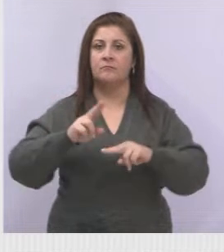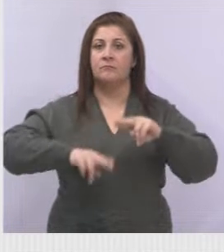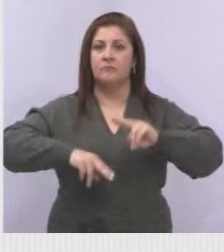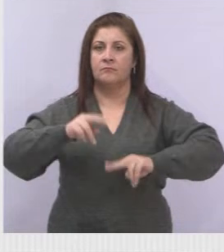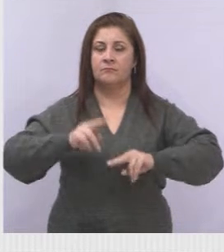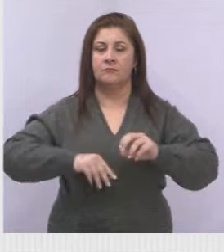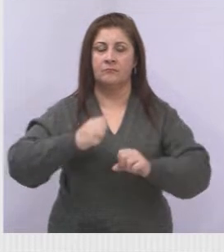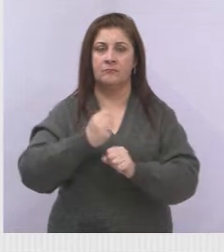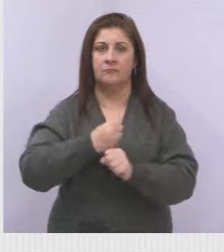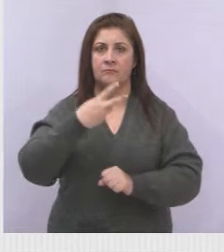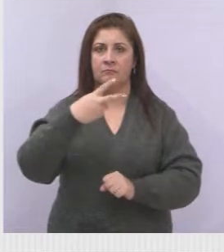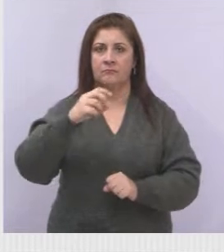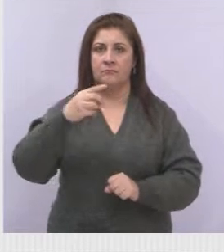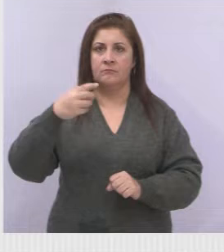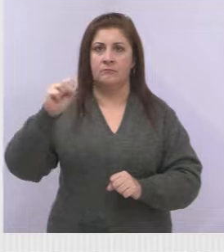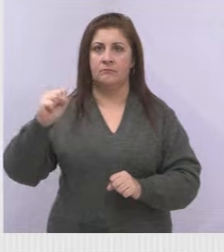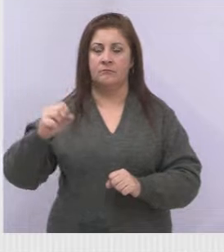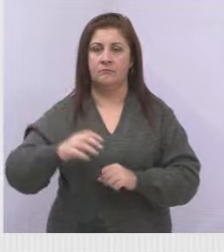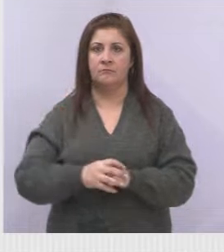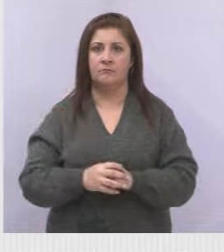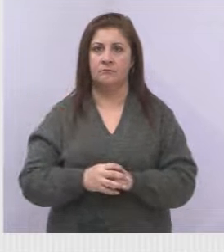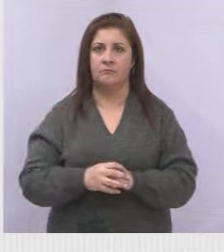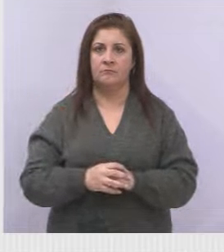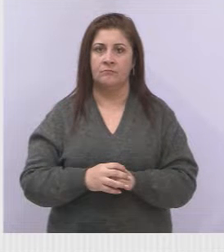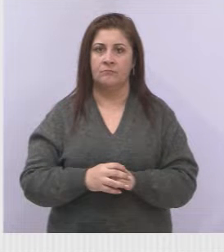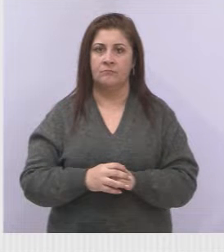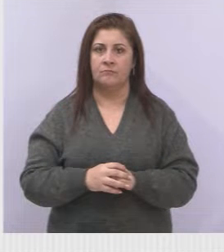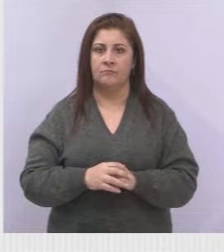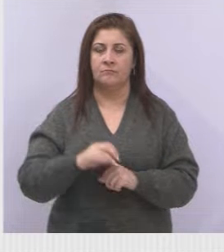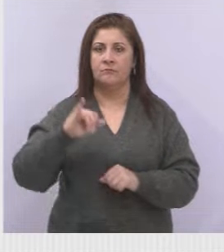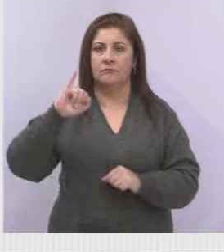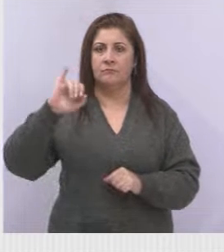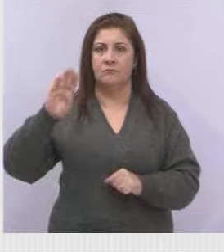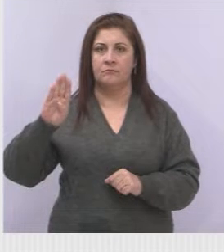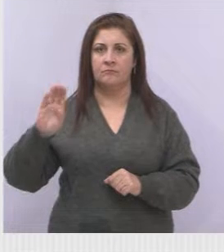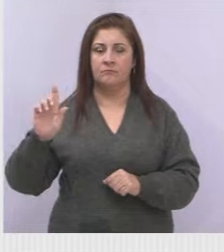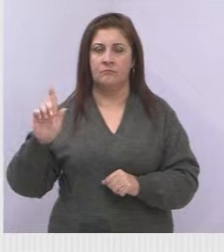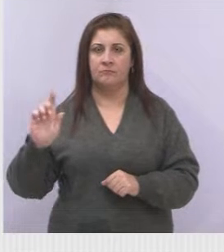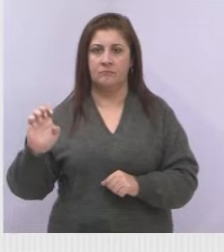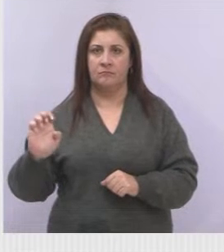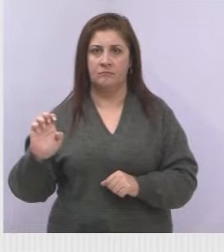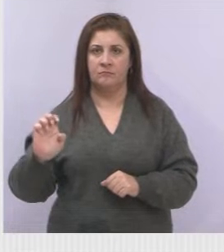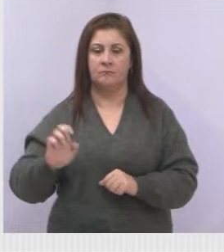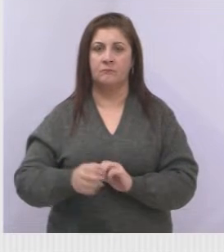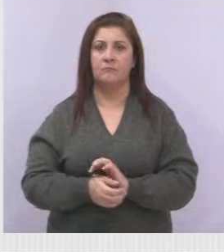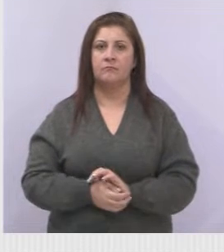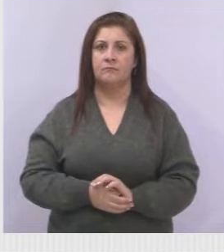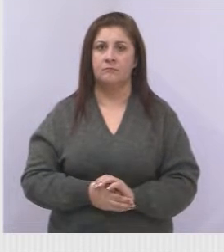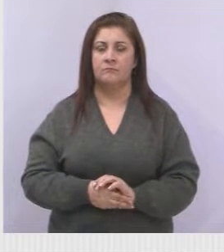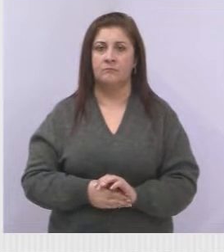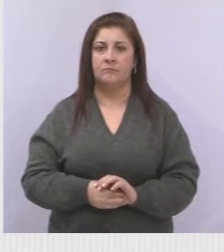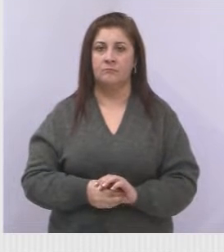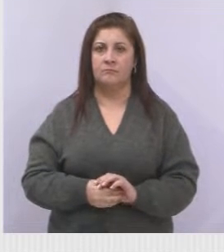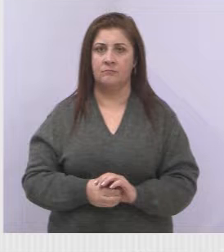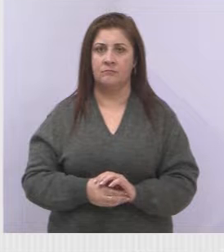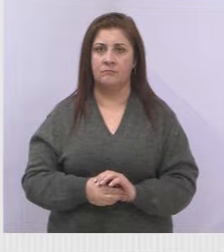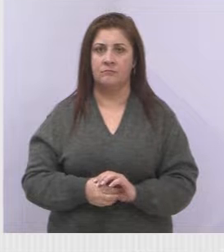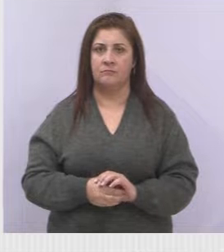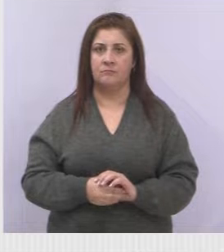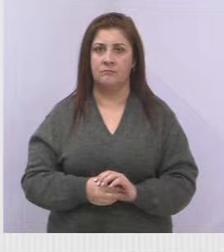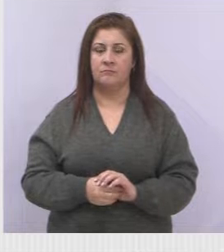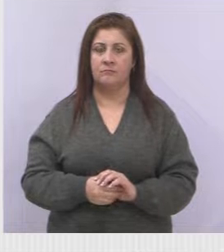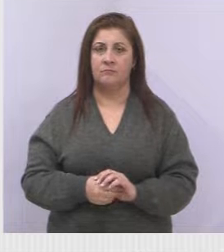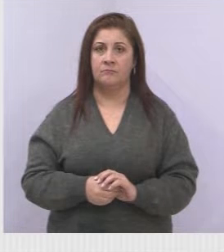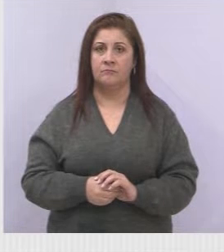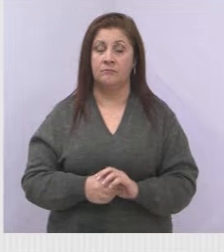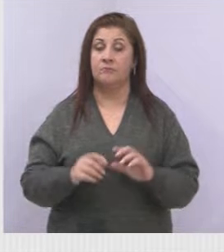pelo Instituto Brasileiro de Geografia e Estatística, o IBGE, a expectativa